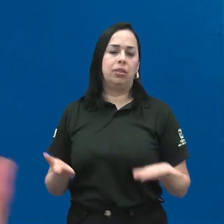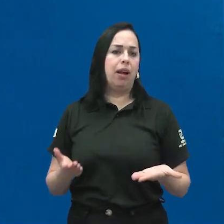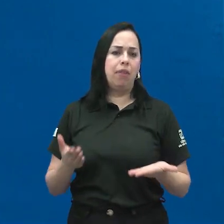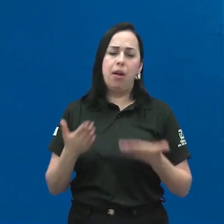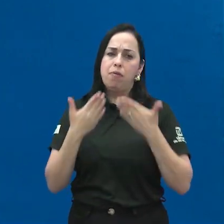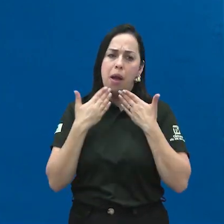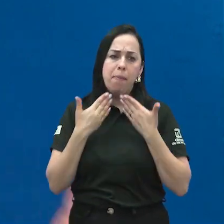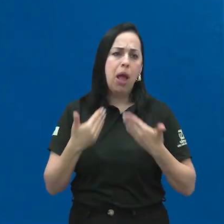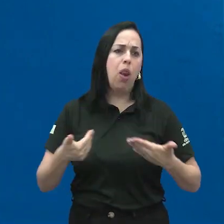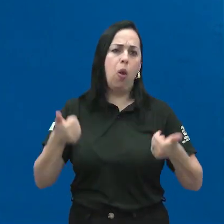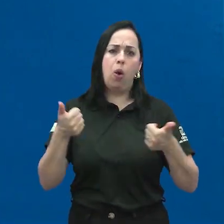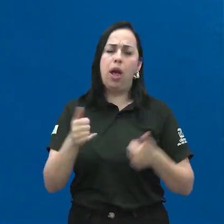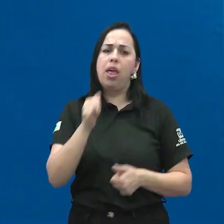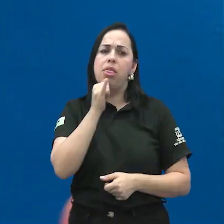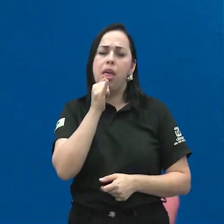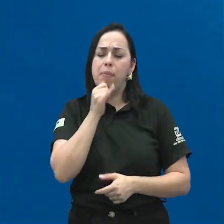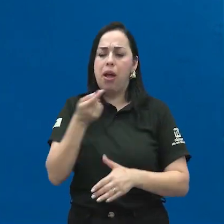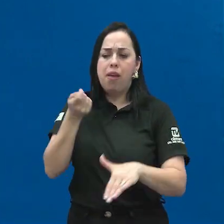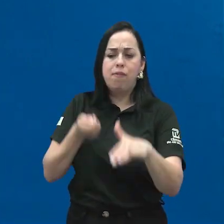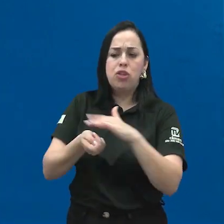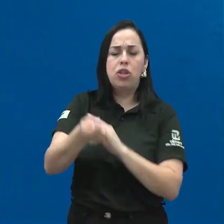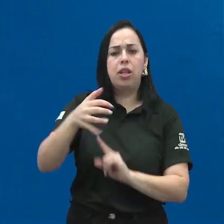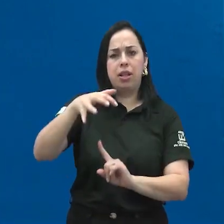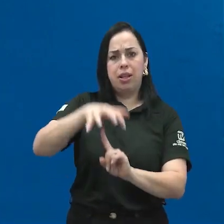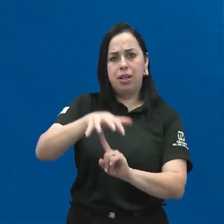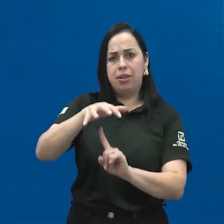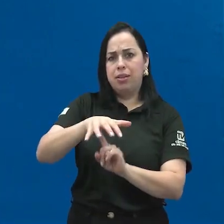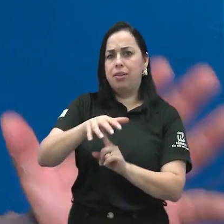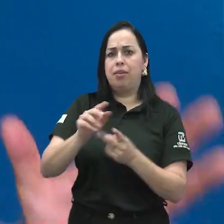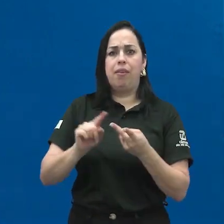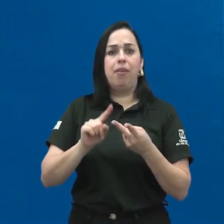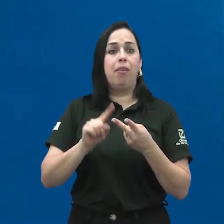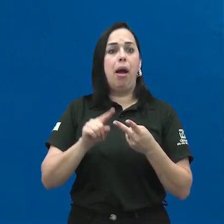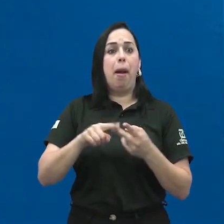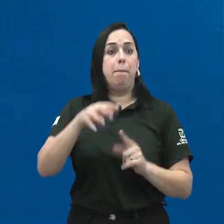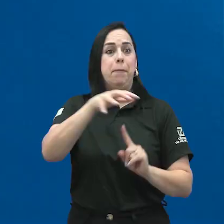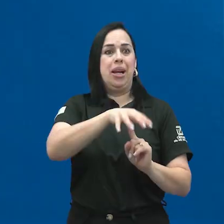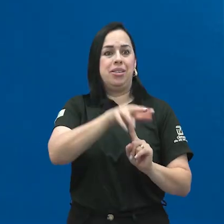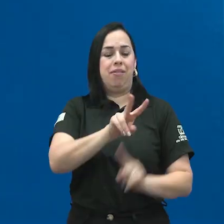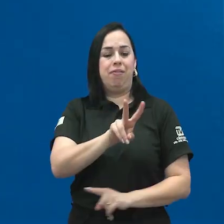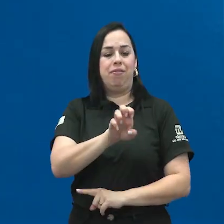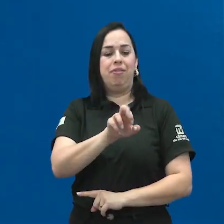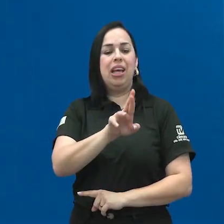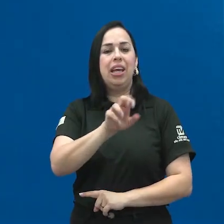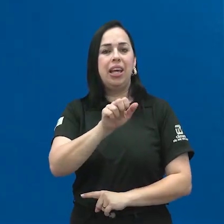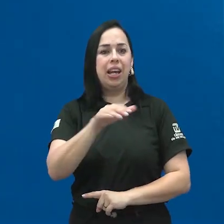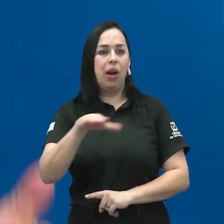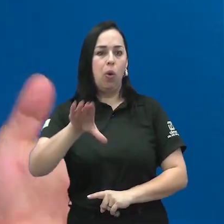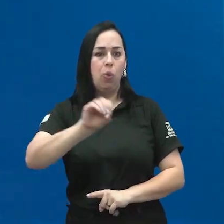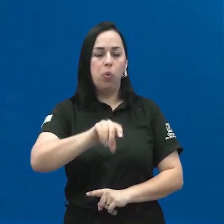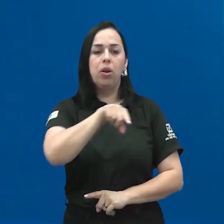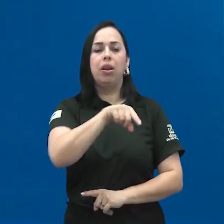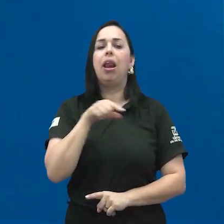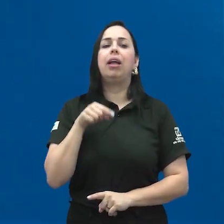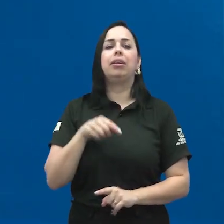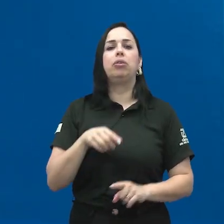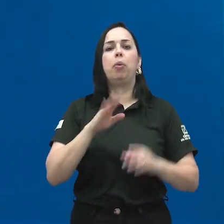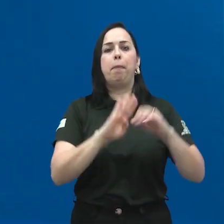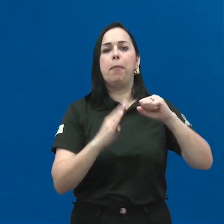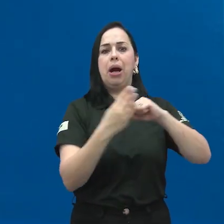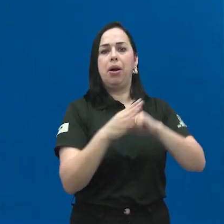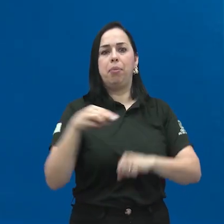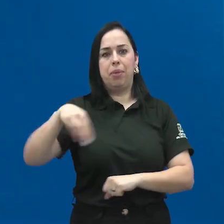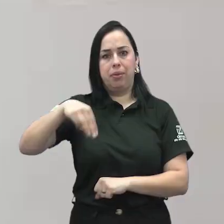está promovendo melhorias, como praças públicas, eu vou citar a Praça Verão, recentemente entregue no Jardim Morumbi, com recursos